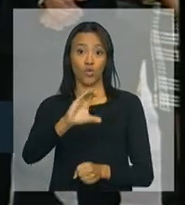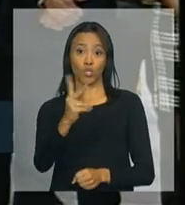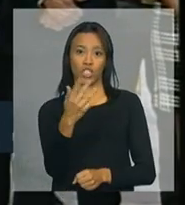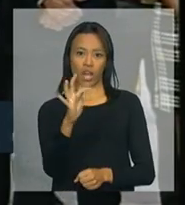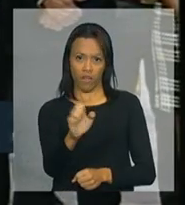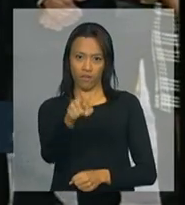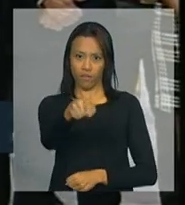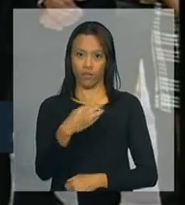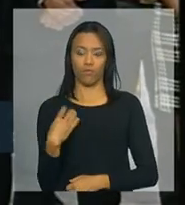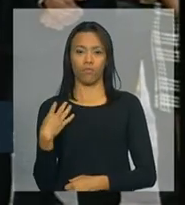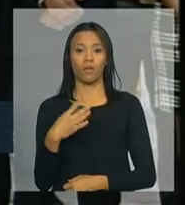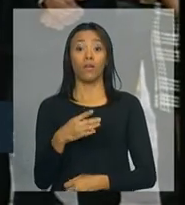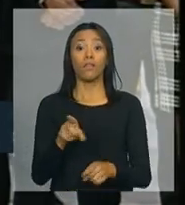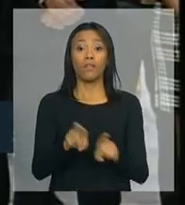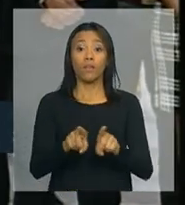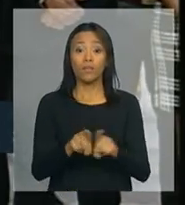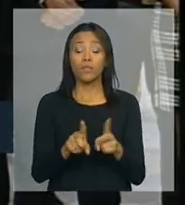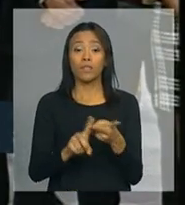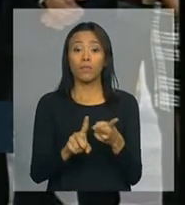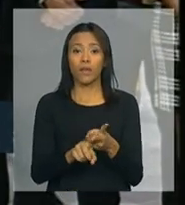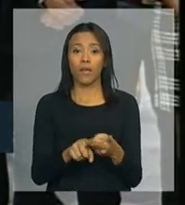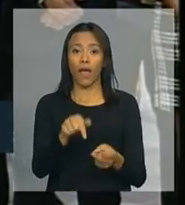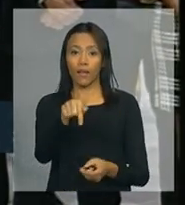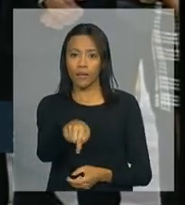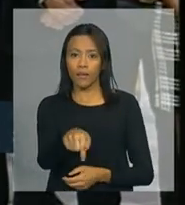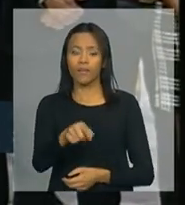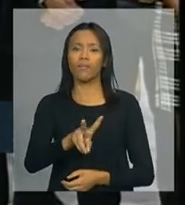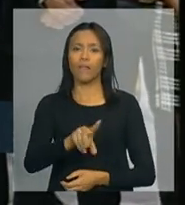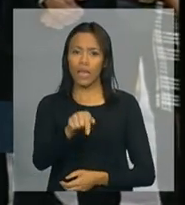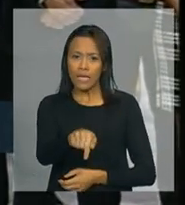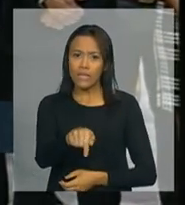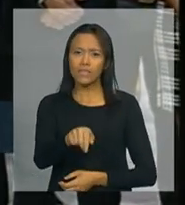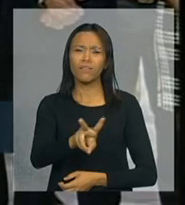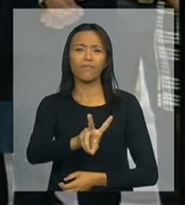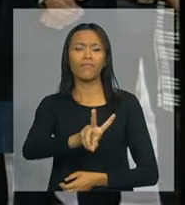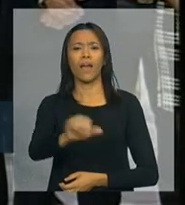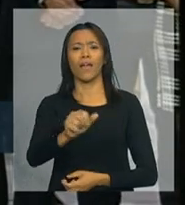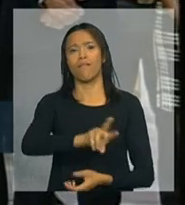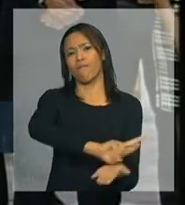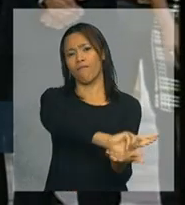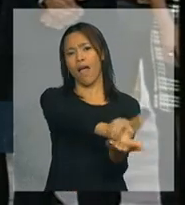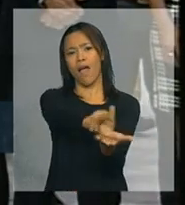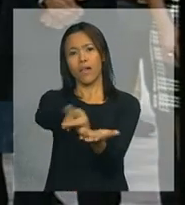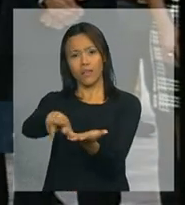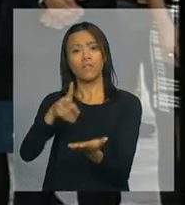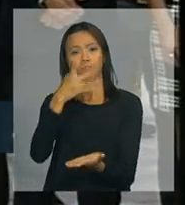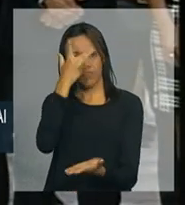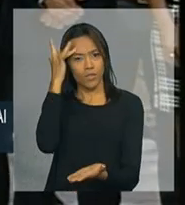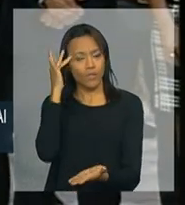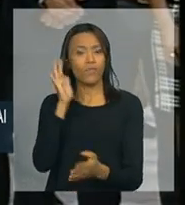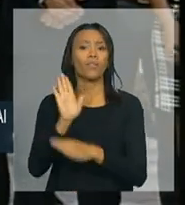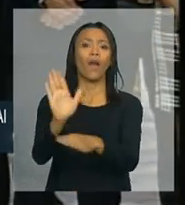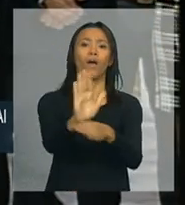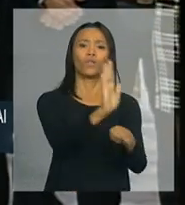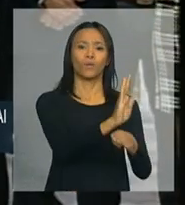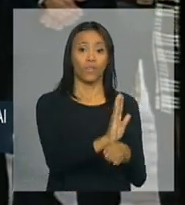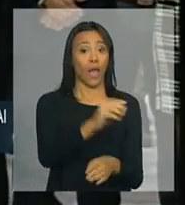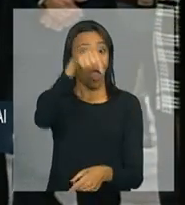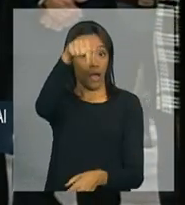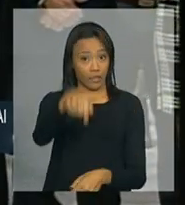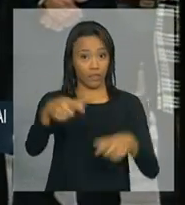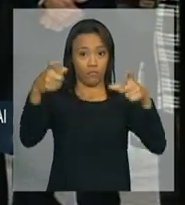Coronel Costa Filho. Aqui nós teremos esse serviço que atende a milhares de pessoas diariamente, funcionando aqui